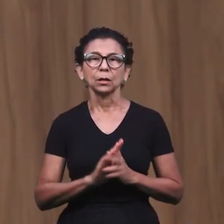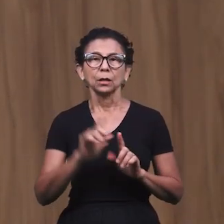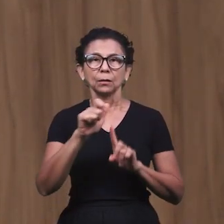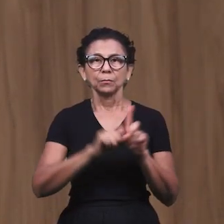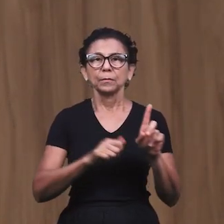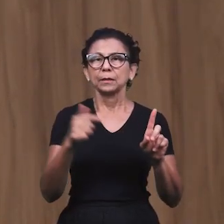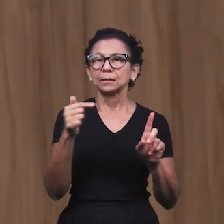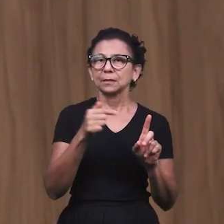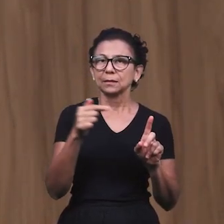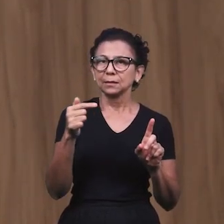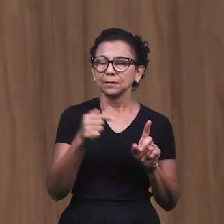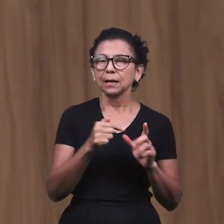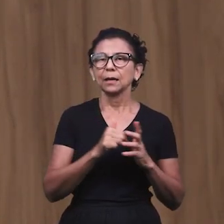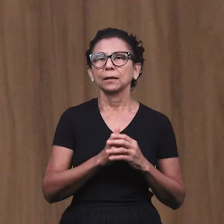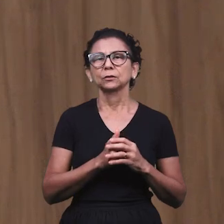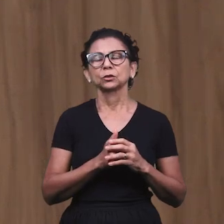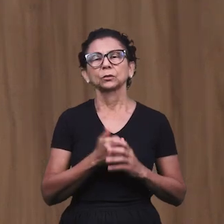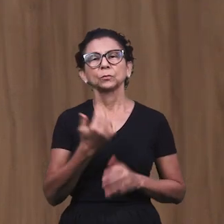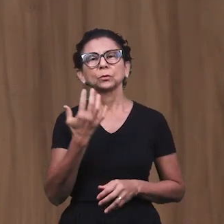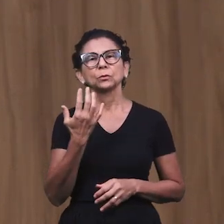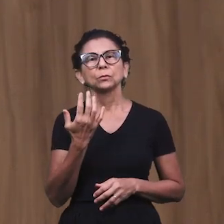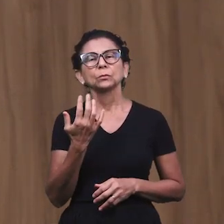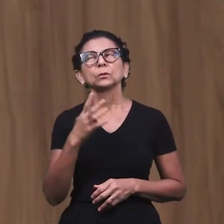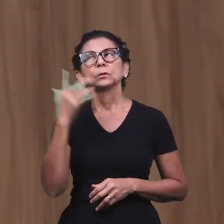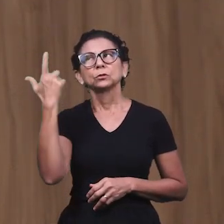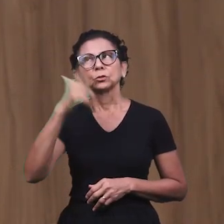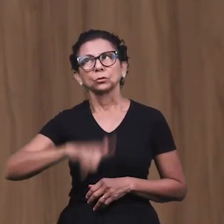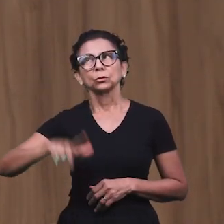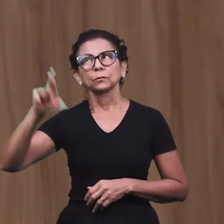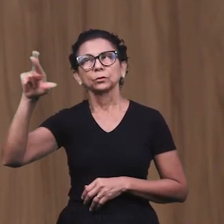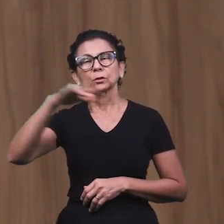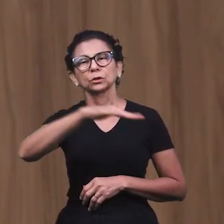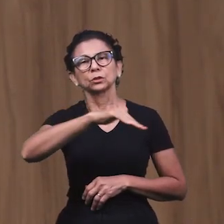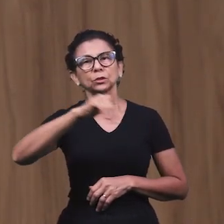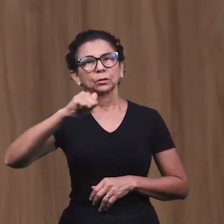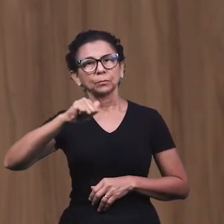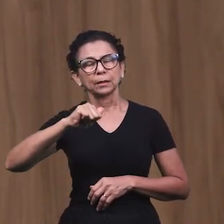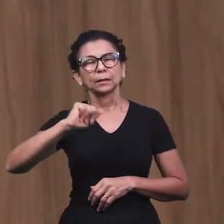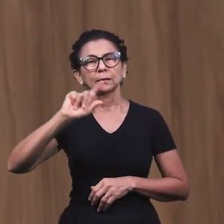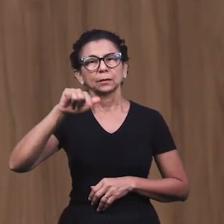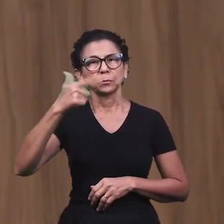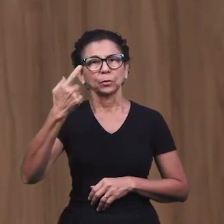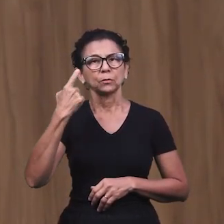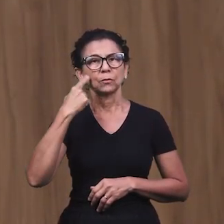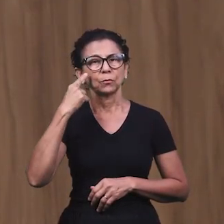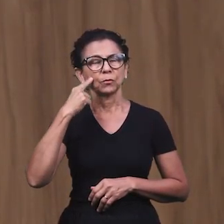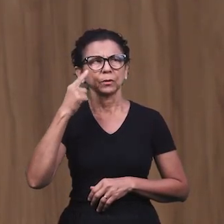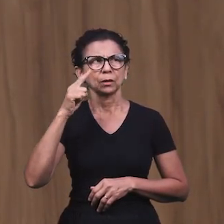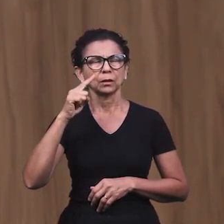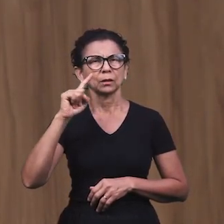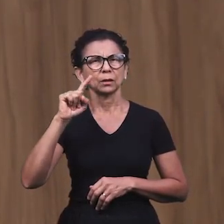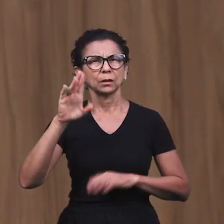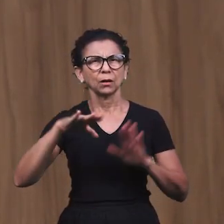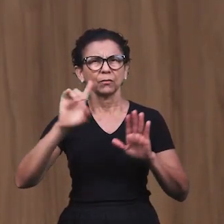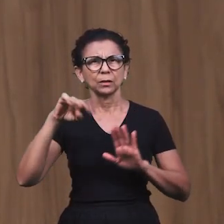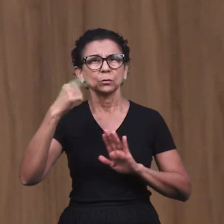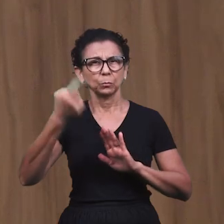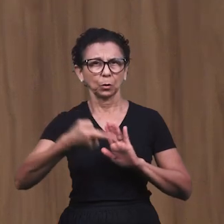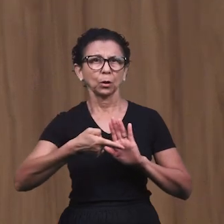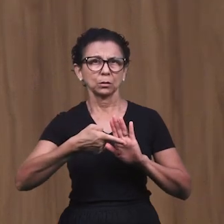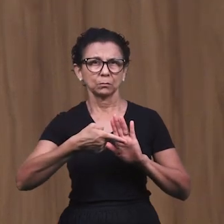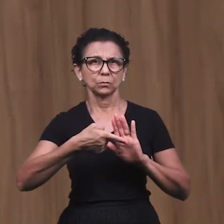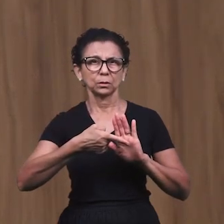no 1º, ia ter um chamado agora de novo, para que no 10º, a gente vai ler, talvez no próximo